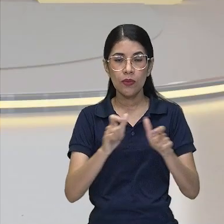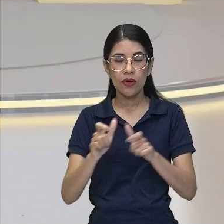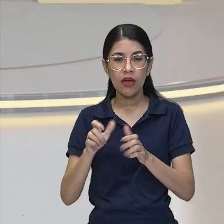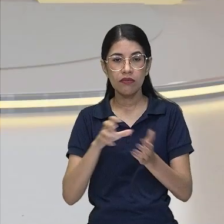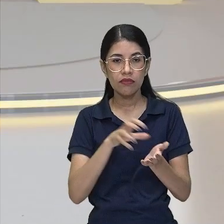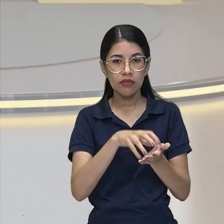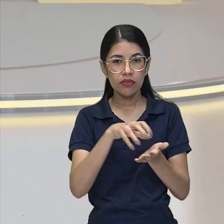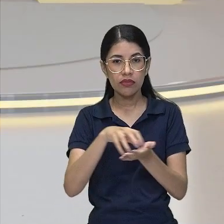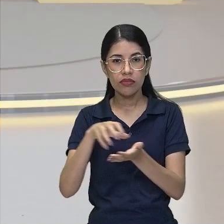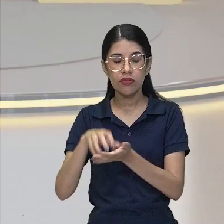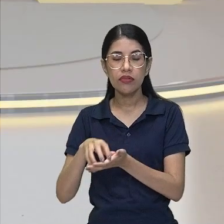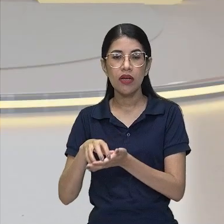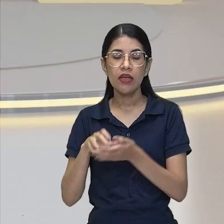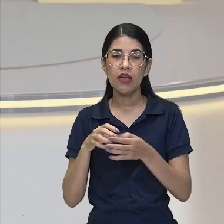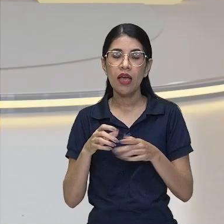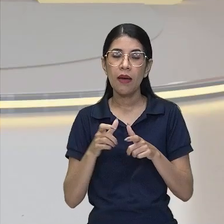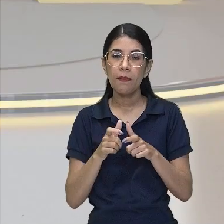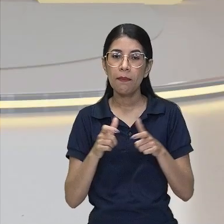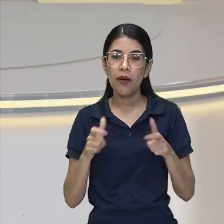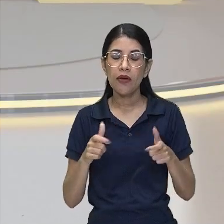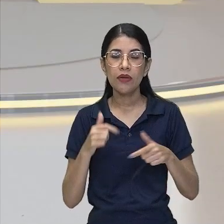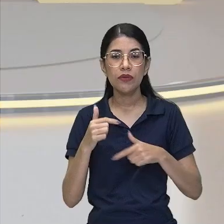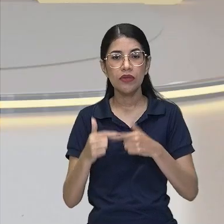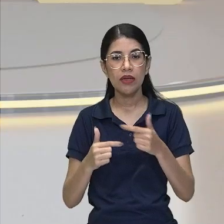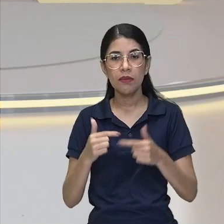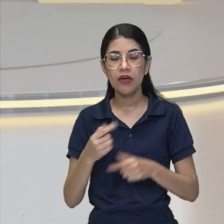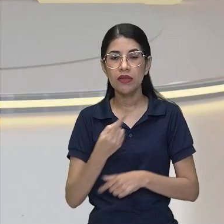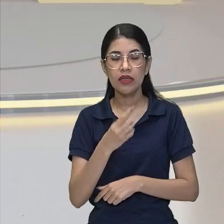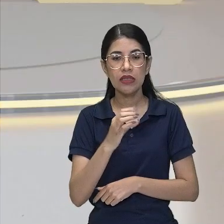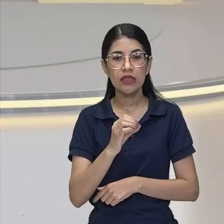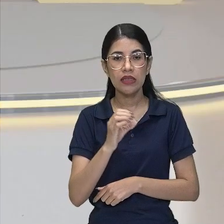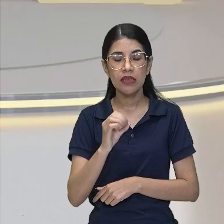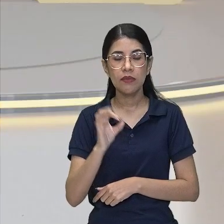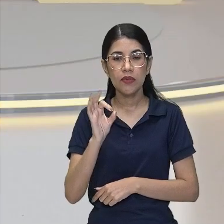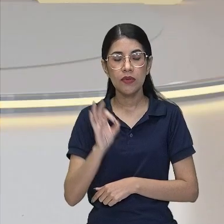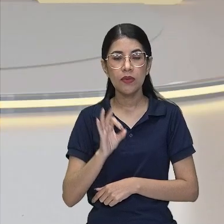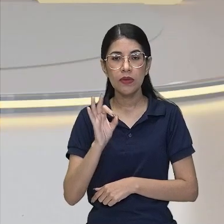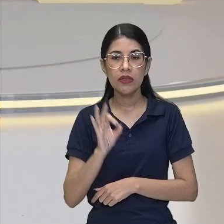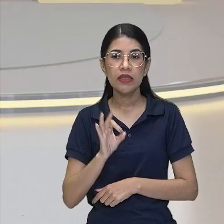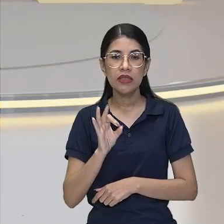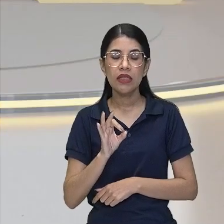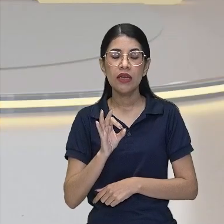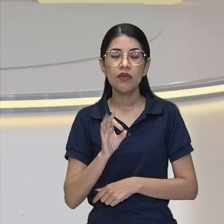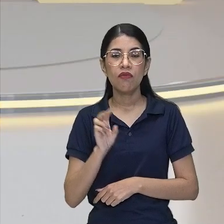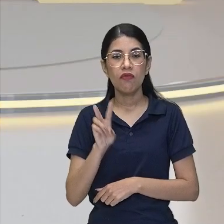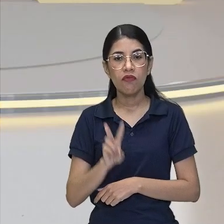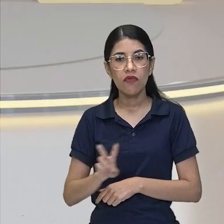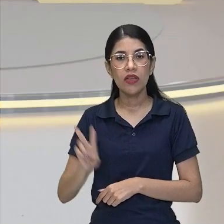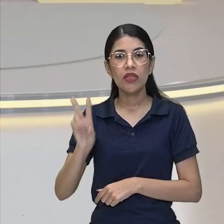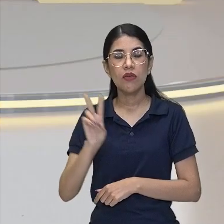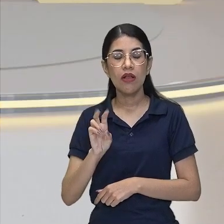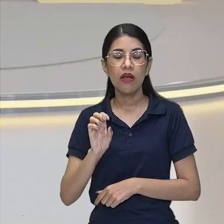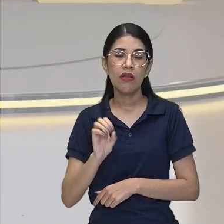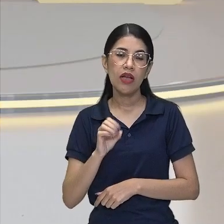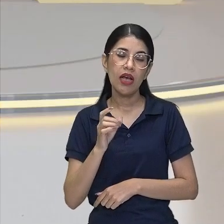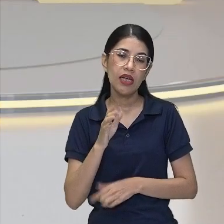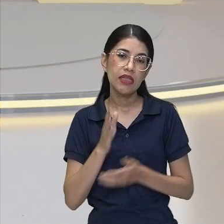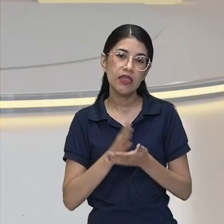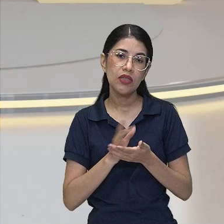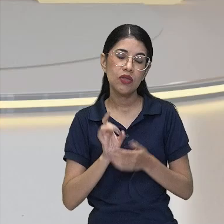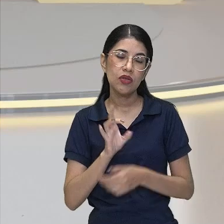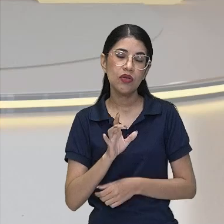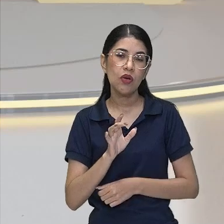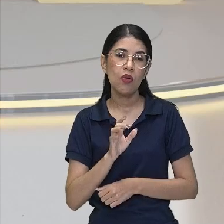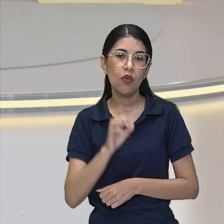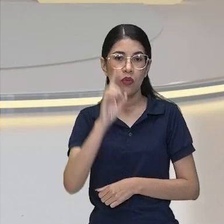todos os trabalhadores, toda a mão de obra é 100% estrangeira, às vezes é 100% venezuelana, às vezes só o dono é que é